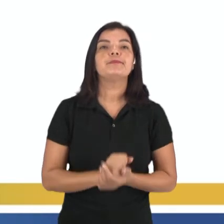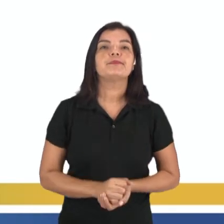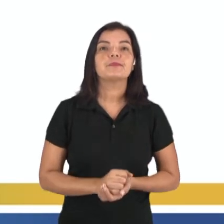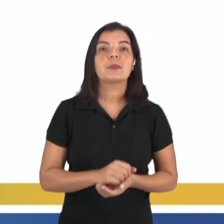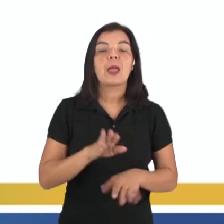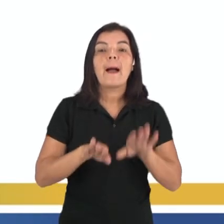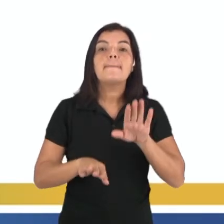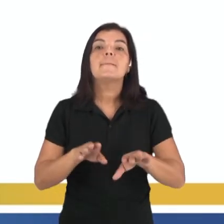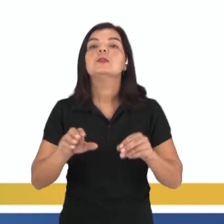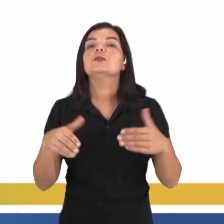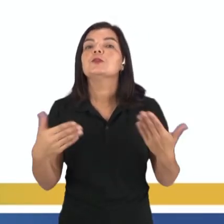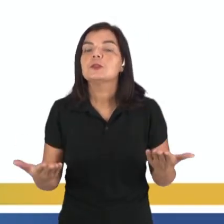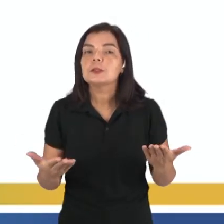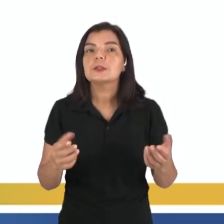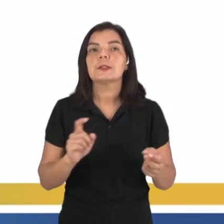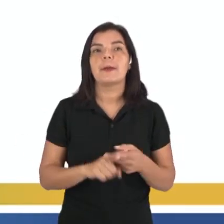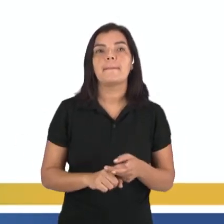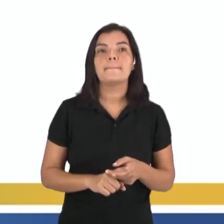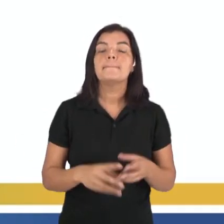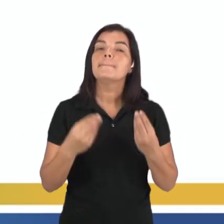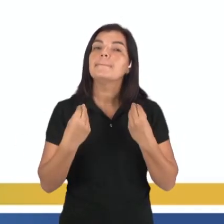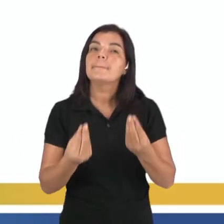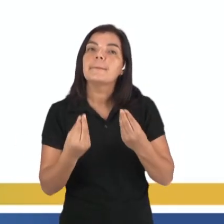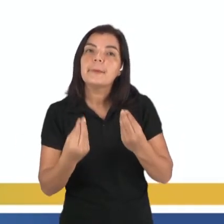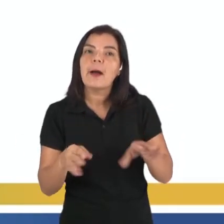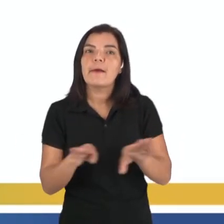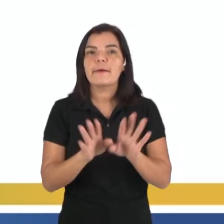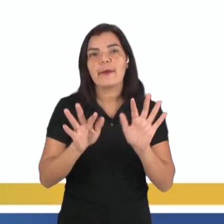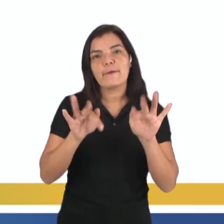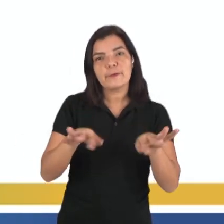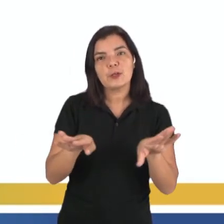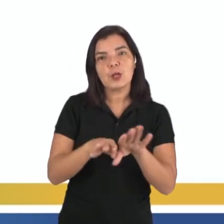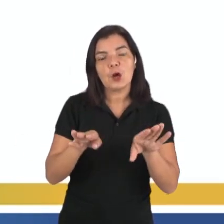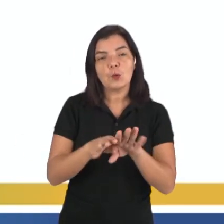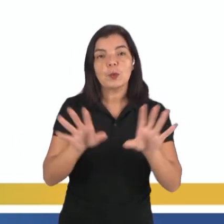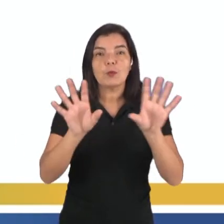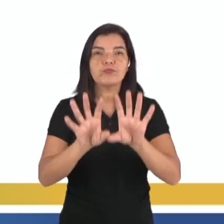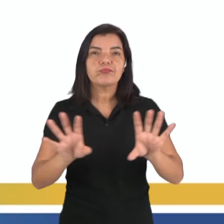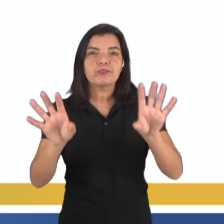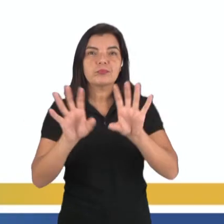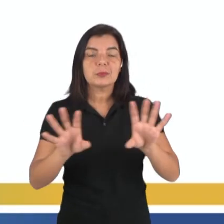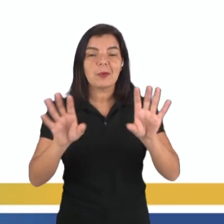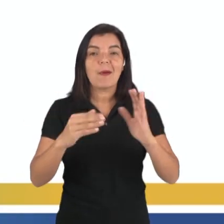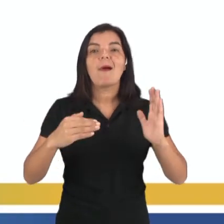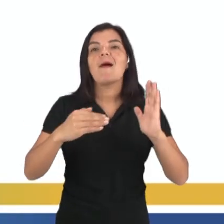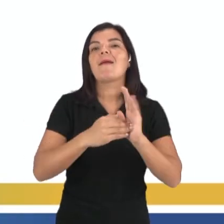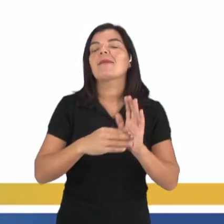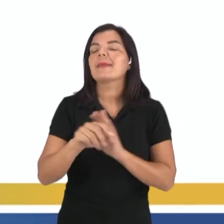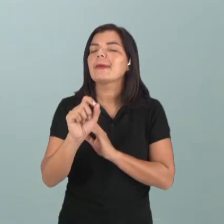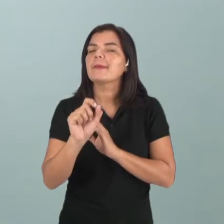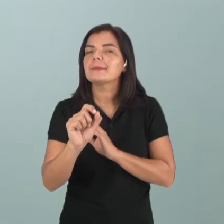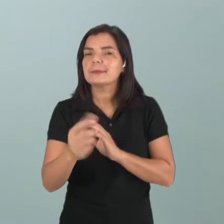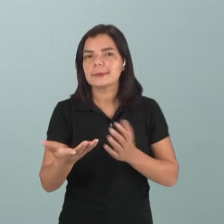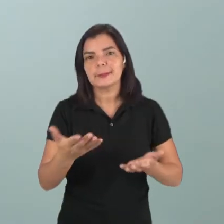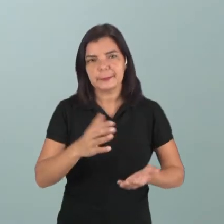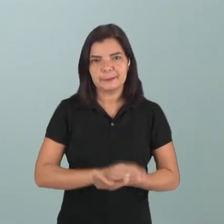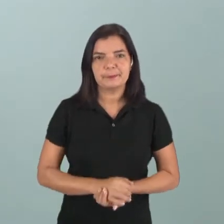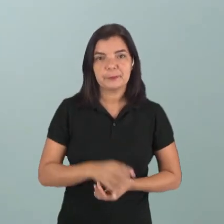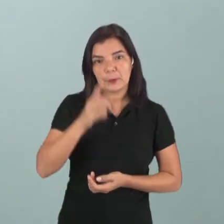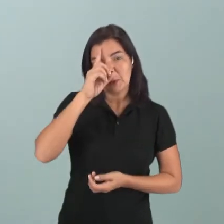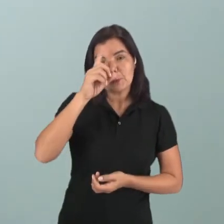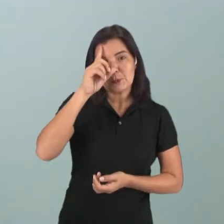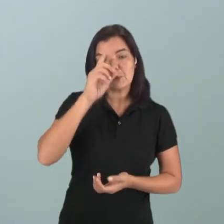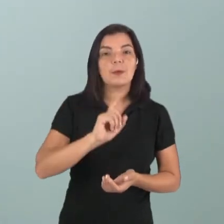aí a medida que é proporção, para que é finalidade e o temporal aí, né? Que a gente usa muitas expressões temporais no dia a dia, tá